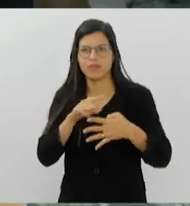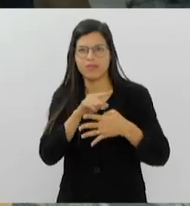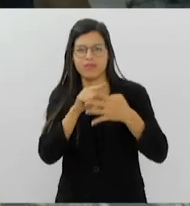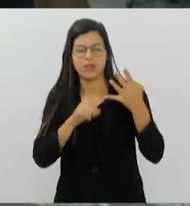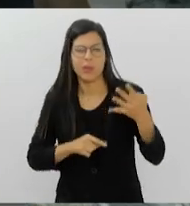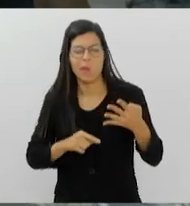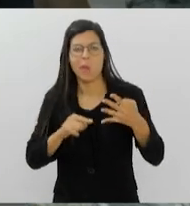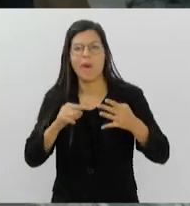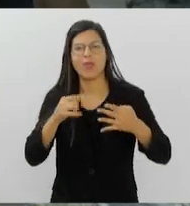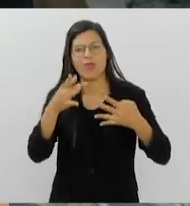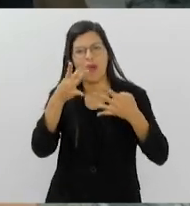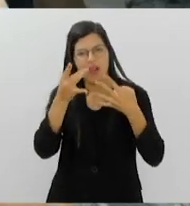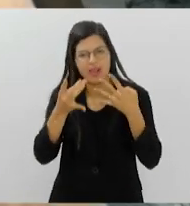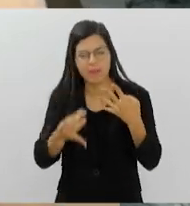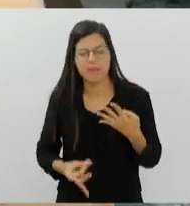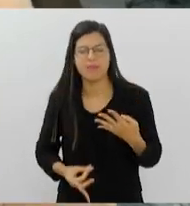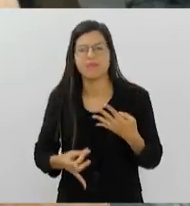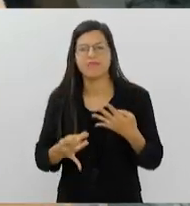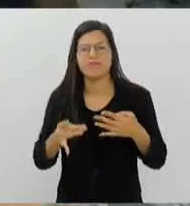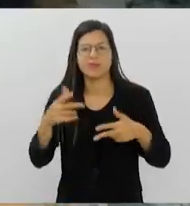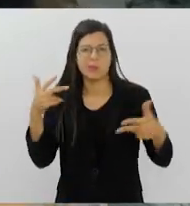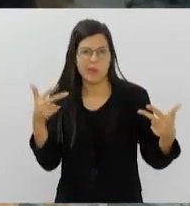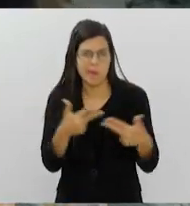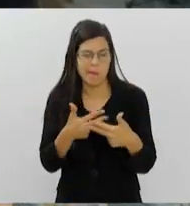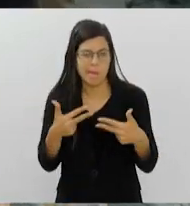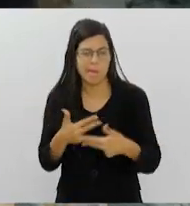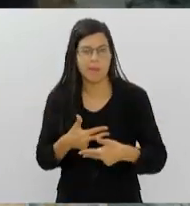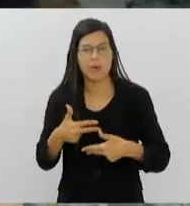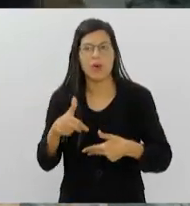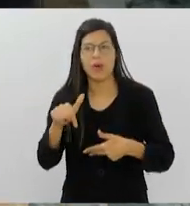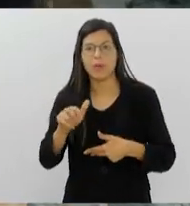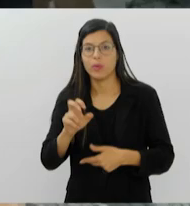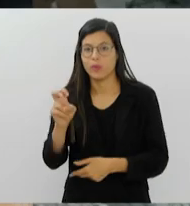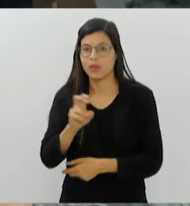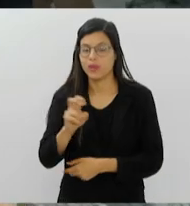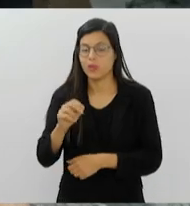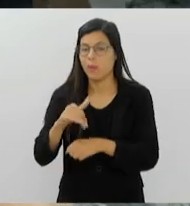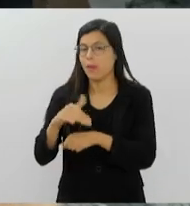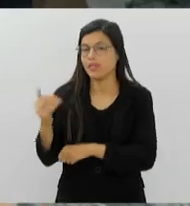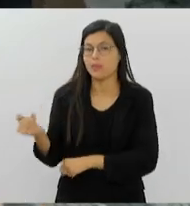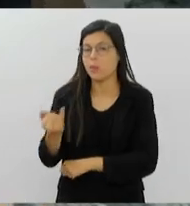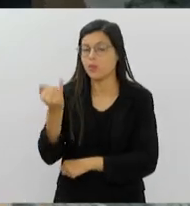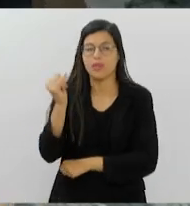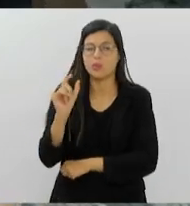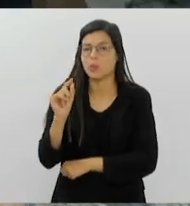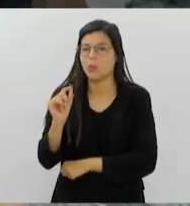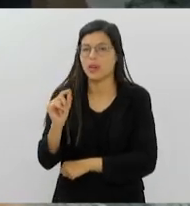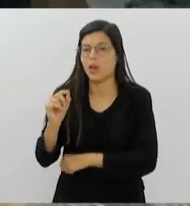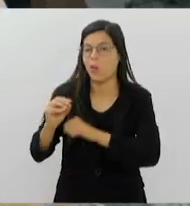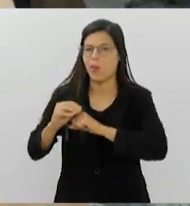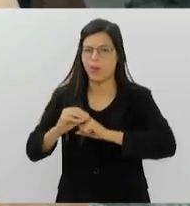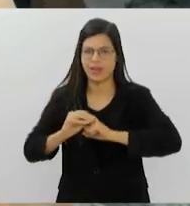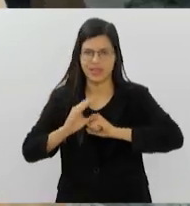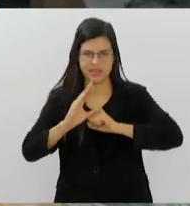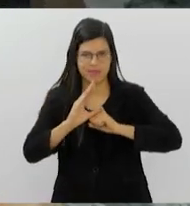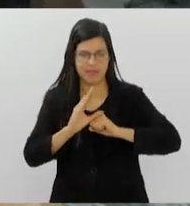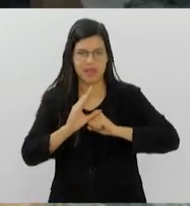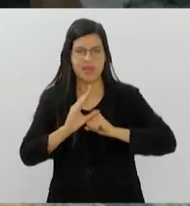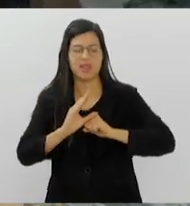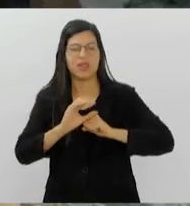hip hop e tudo isso é enlaçado pelo quinto e mais importante elemento, que é o conhecimento, que é